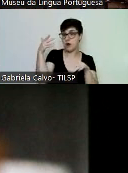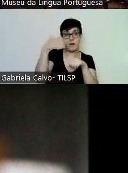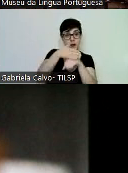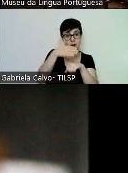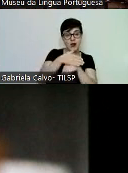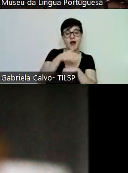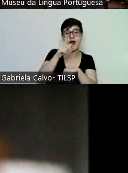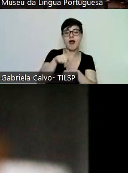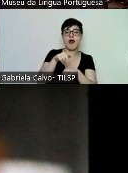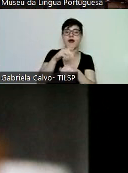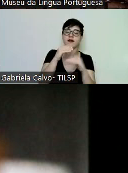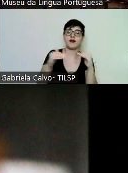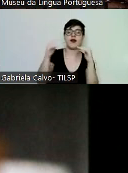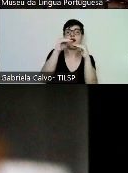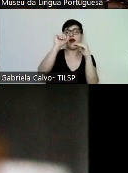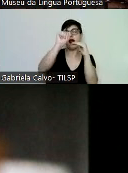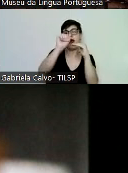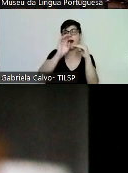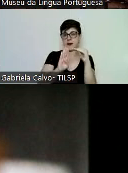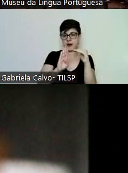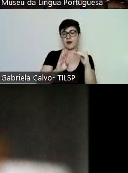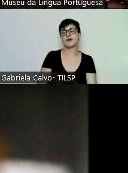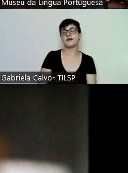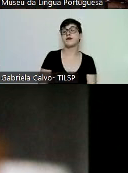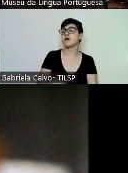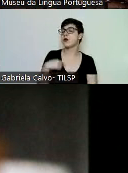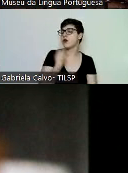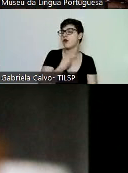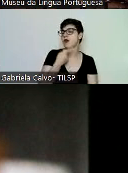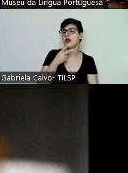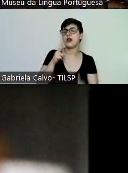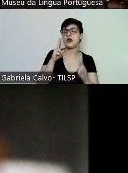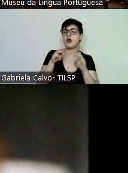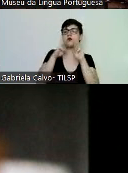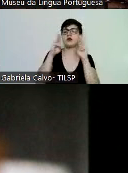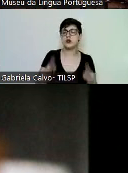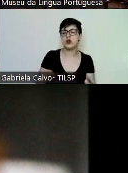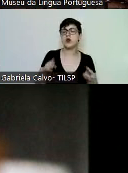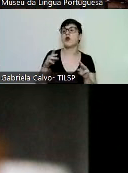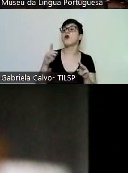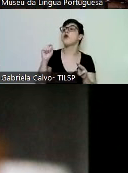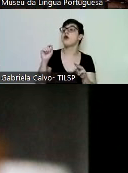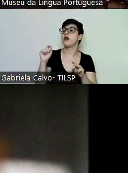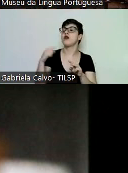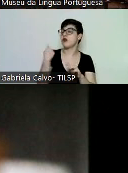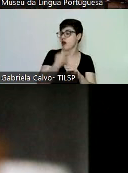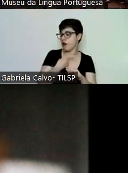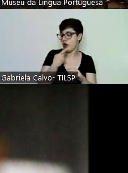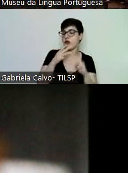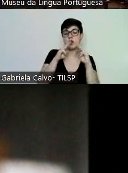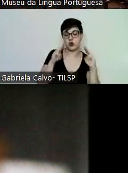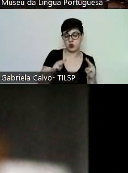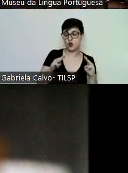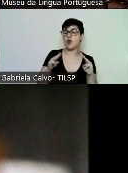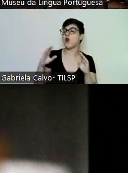a gente está falando da definição de museus e a gente está falando dessa coisa do trabalho com as comunidades né de que qual é a